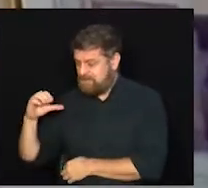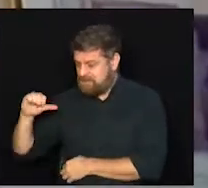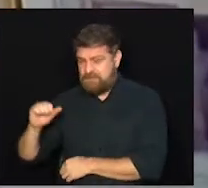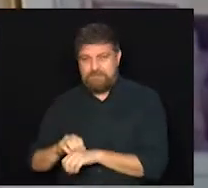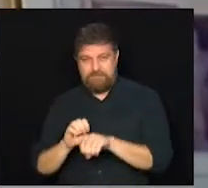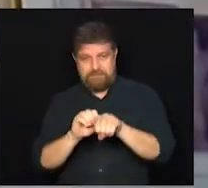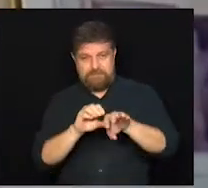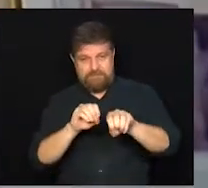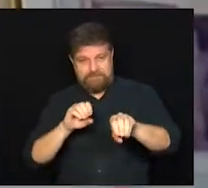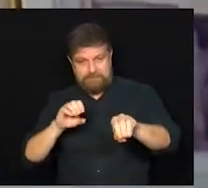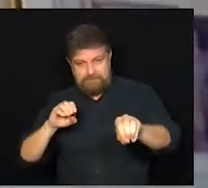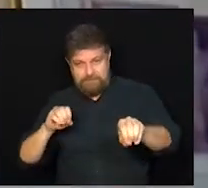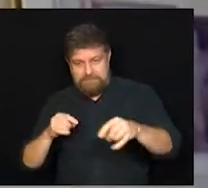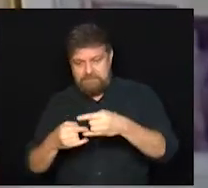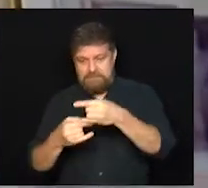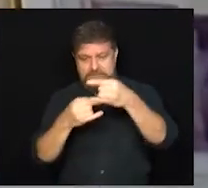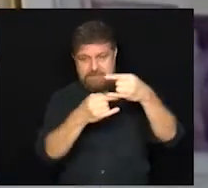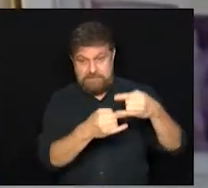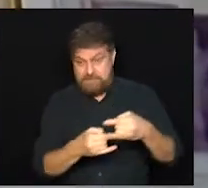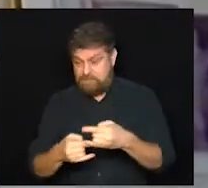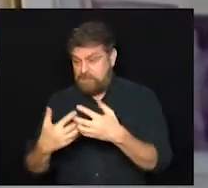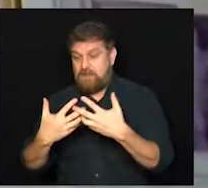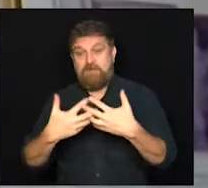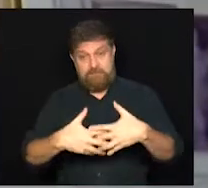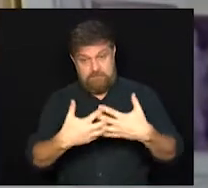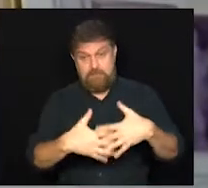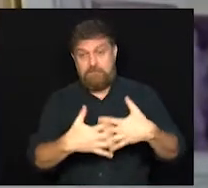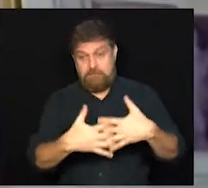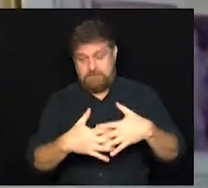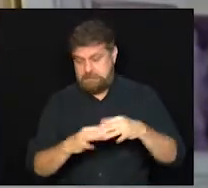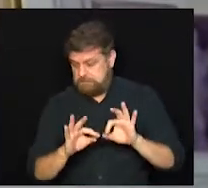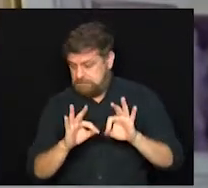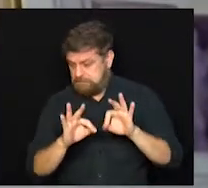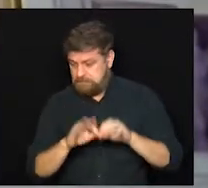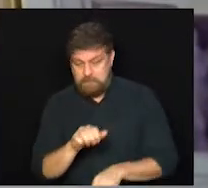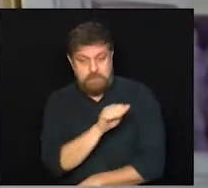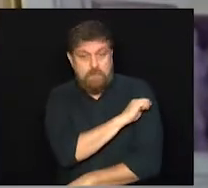da pandemia, ele foi eficiente a esse ponto. Então, os nossos